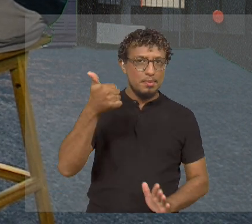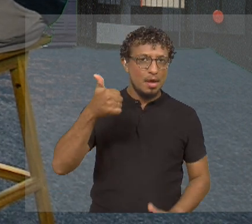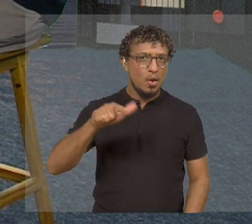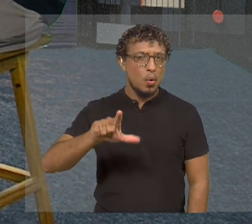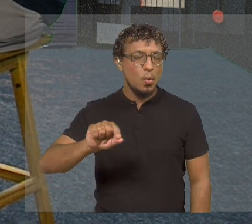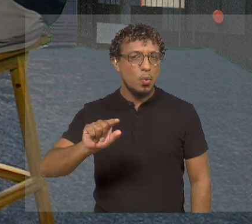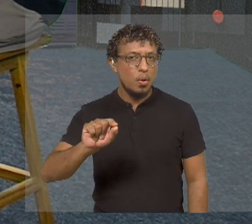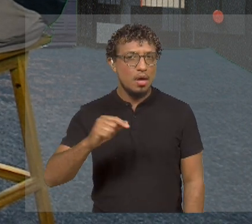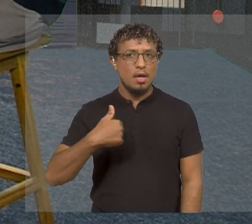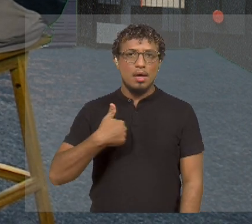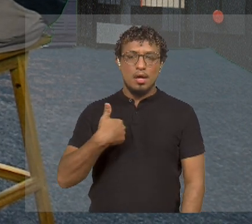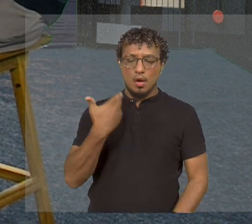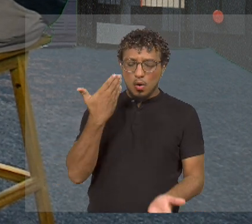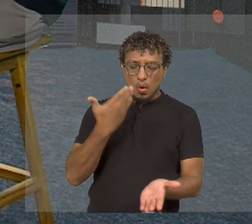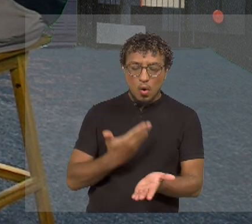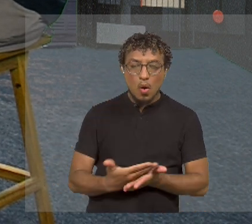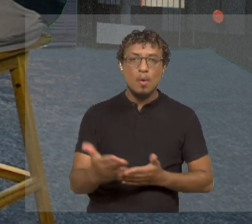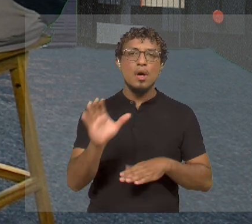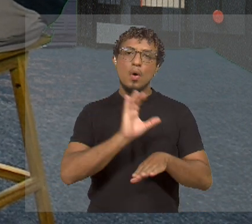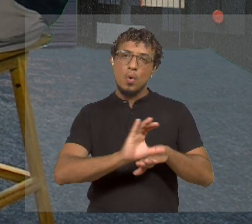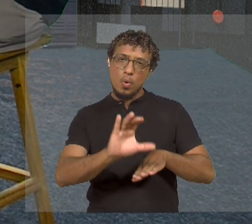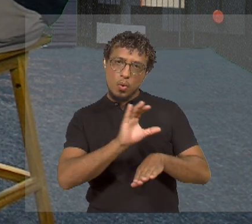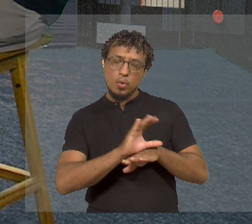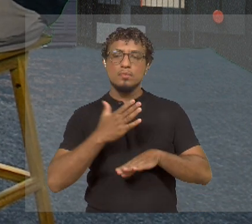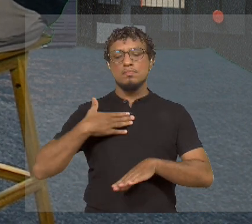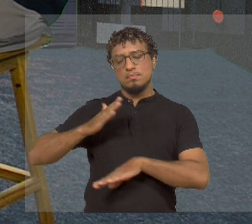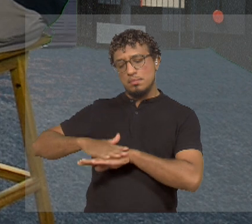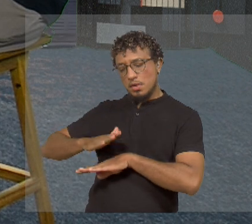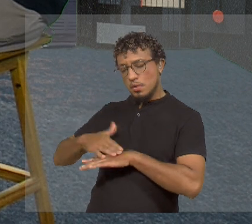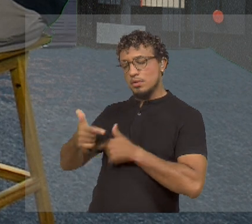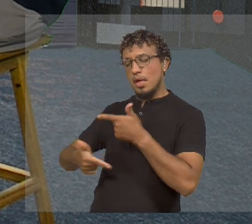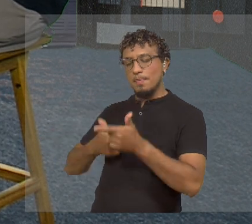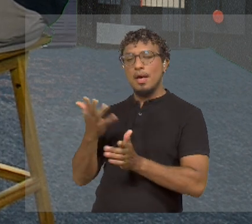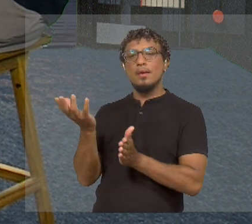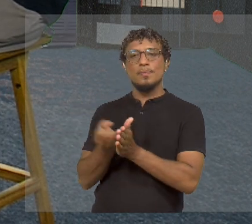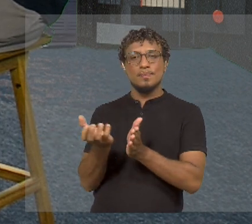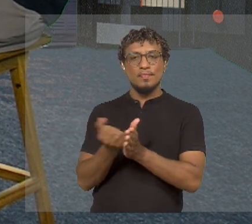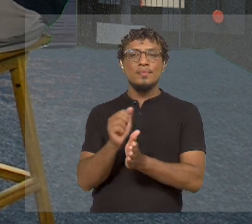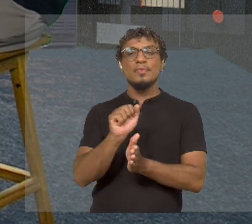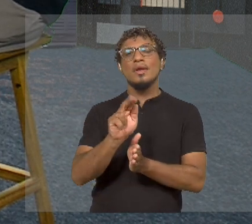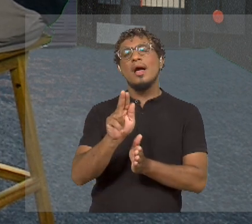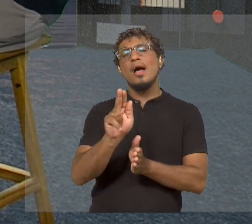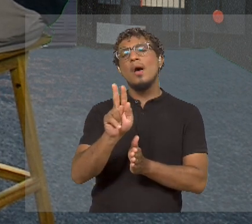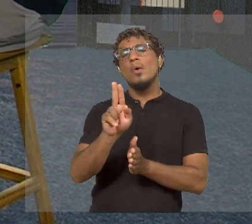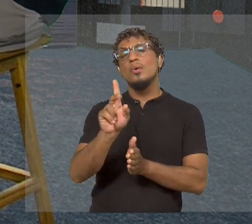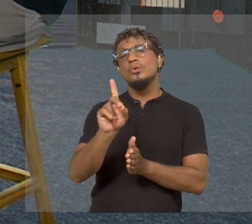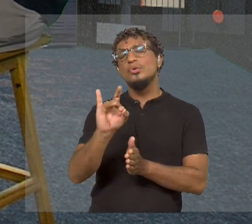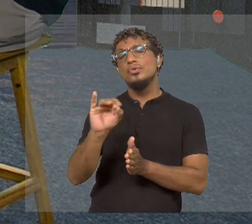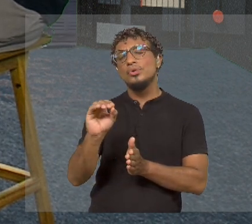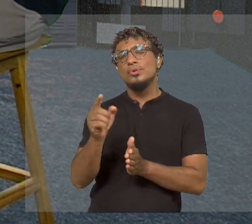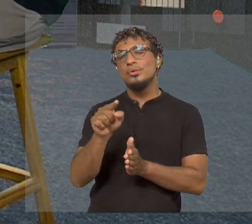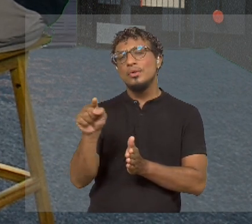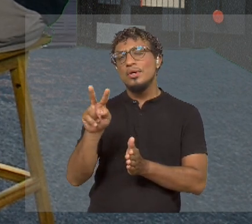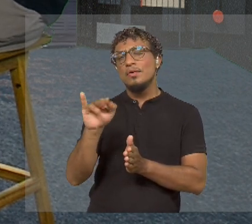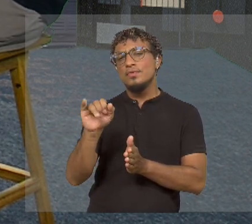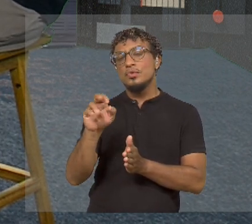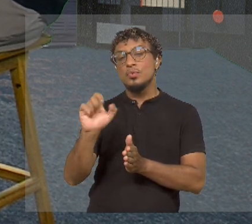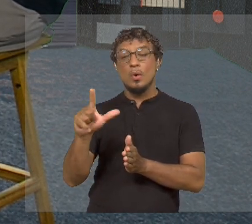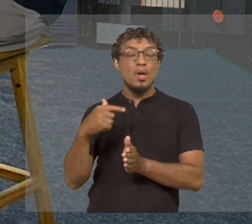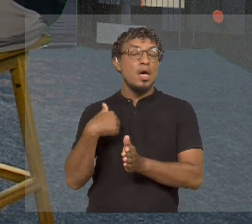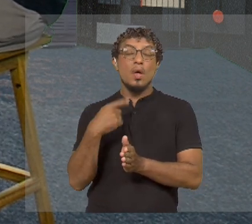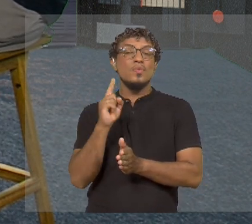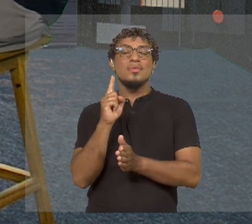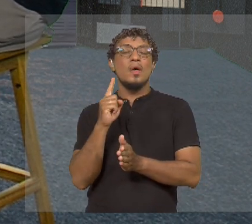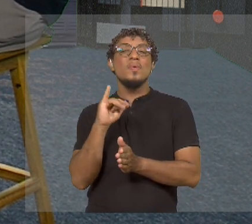Eu comecei, fiz o curso pelo meu trabalho de audiovisual, né? E não ia fazer o curso, porque eu tenho um probleminha